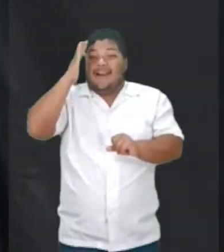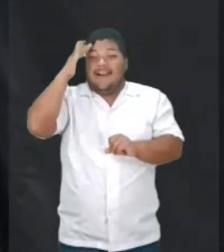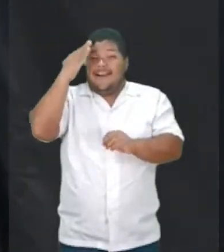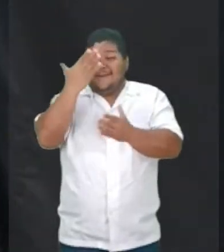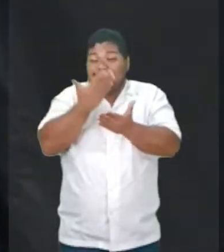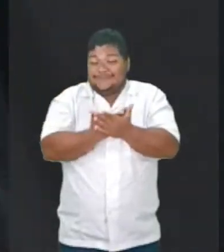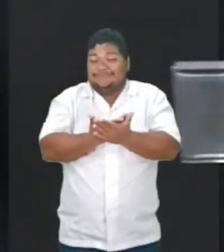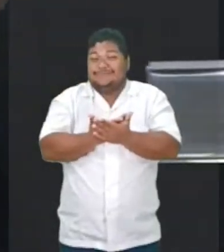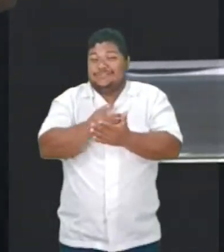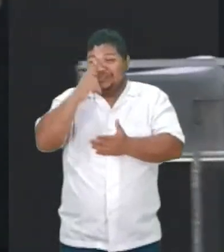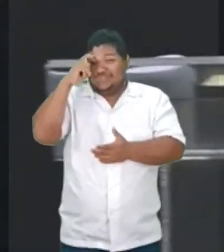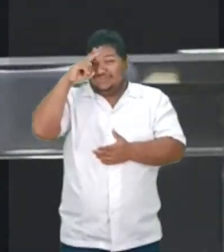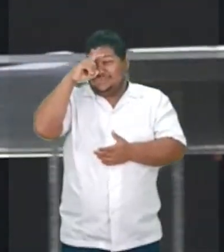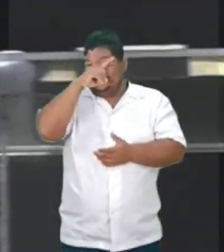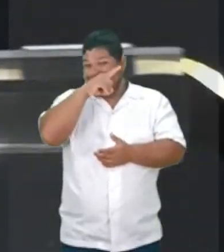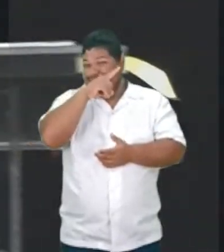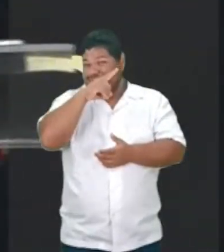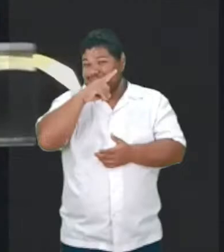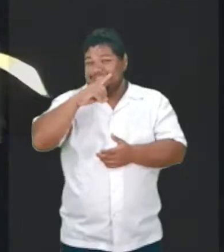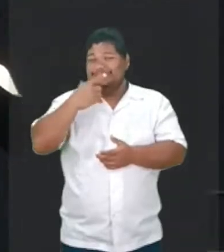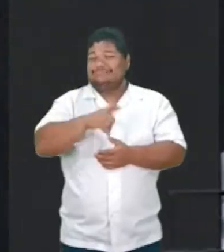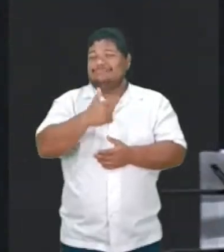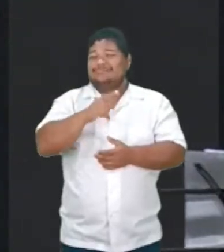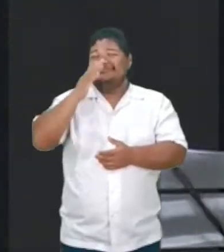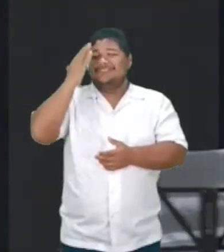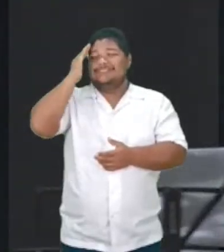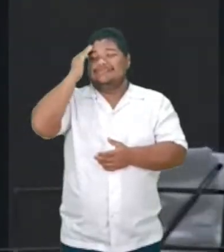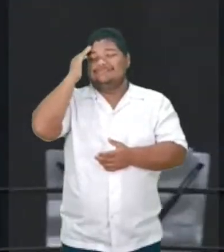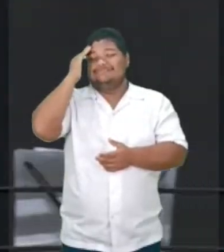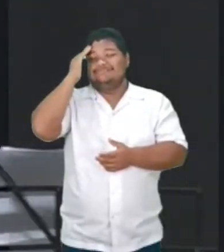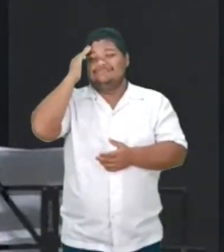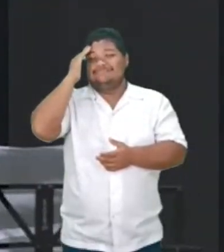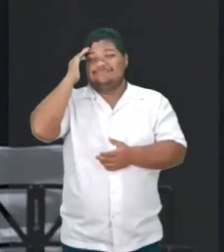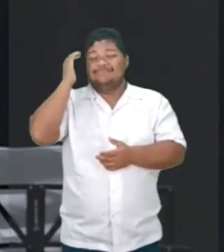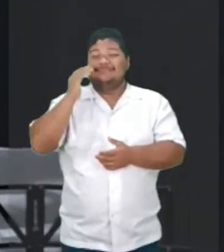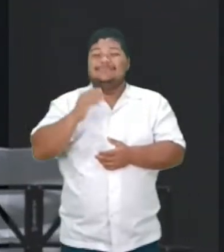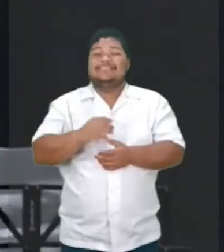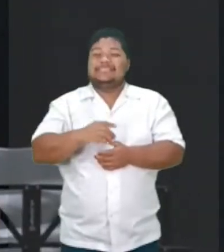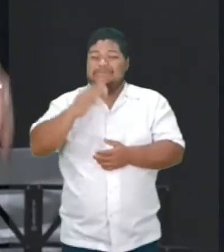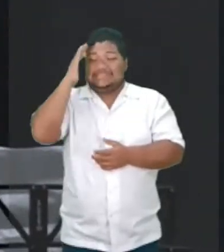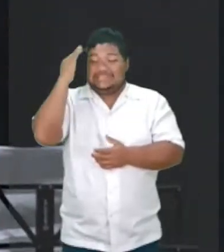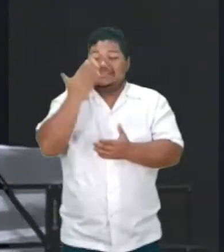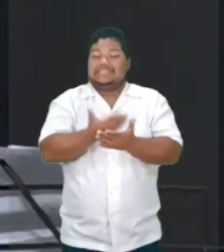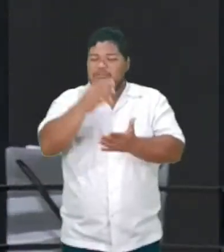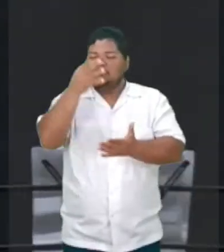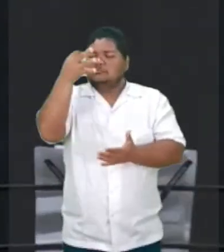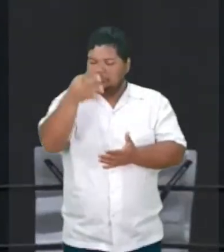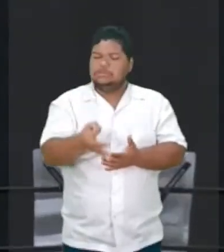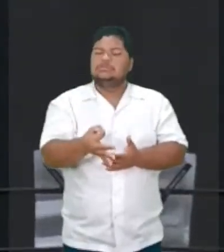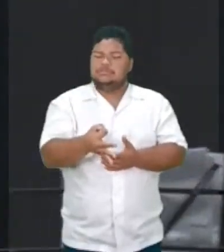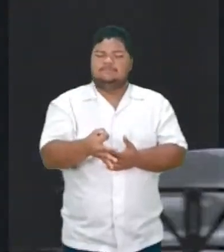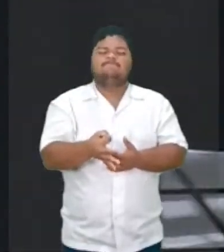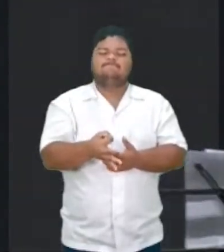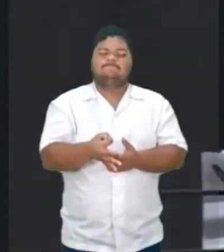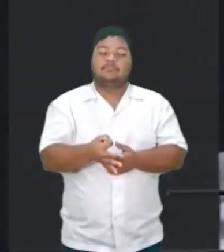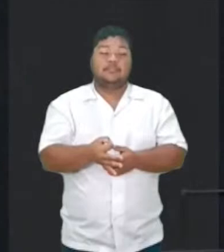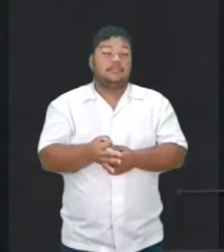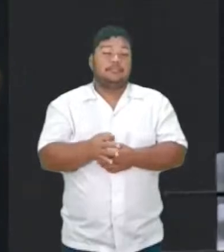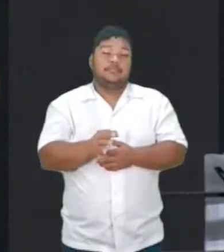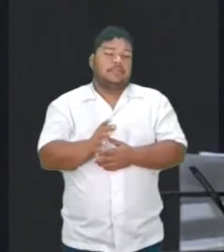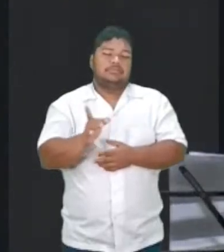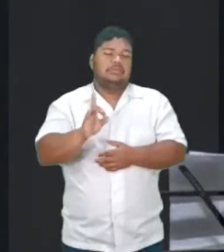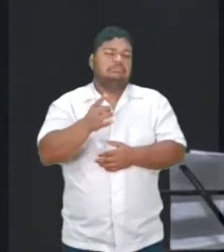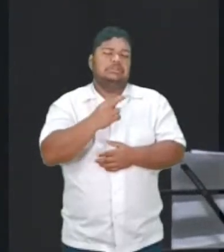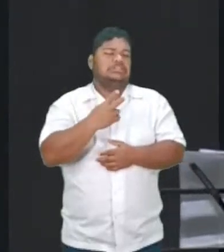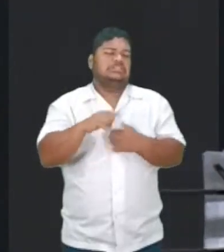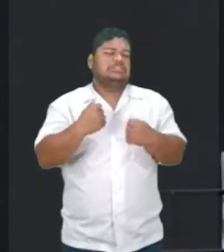Deus, do que crer que há um Deus verdadeiro. Não precisa todos dizerem que a Bíblia